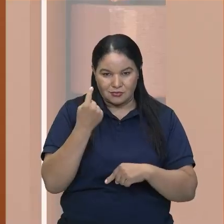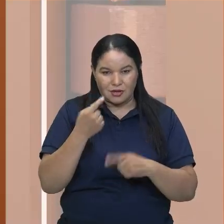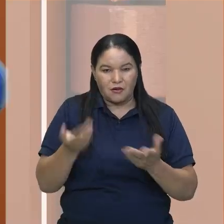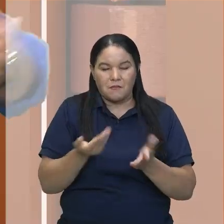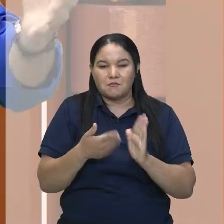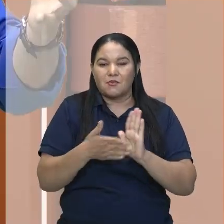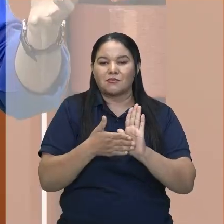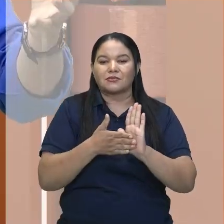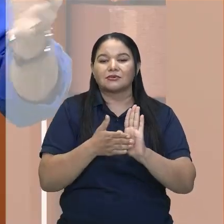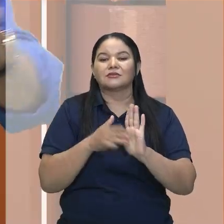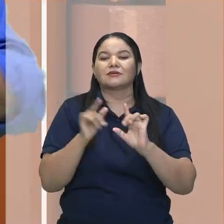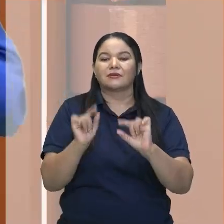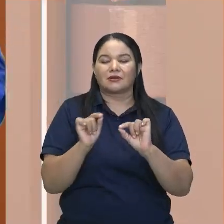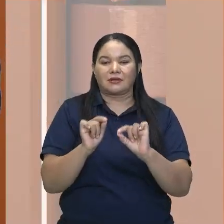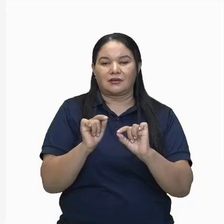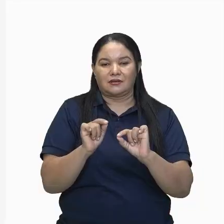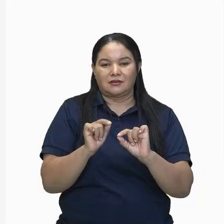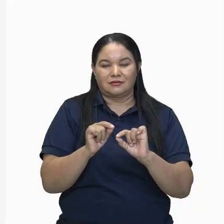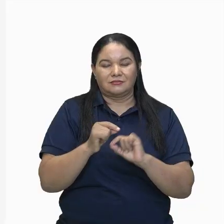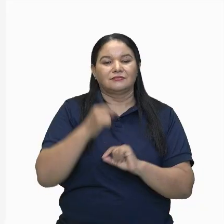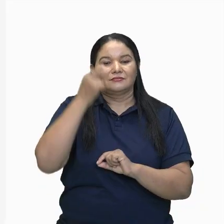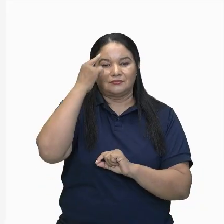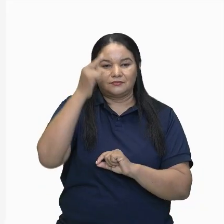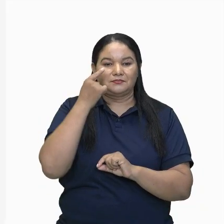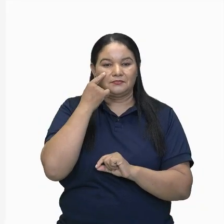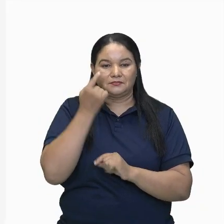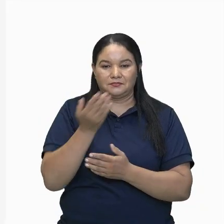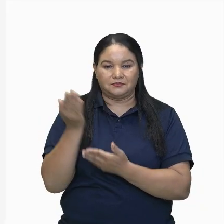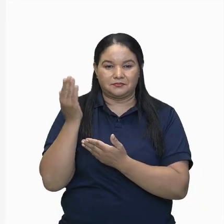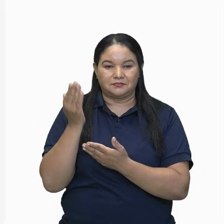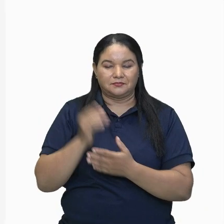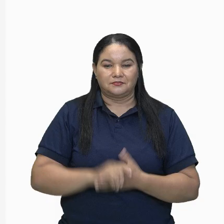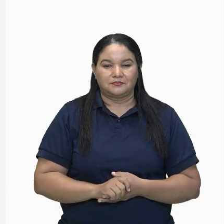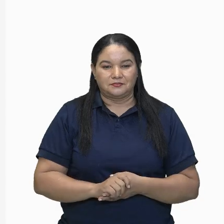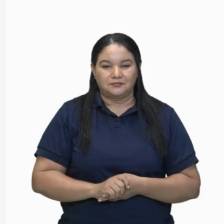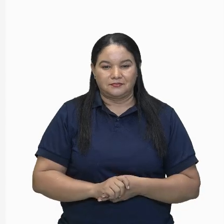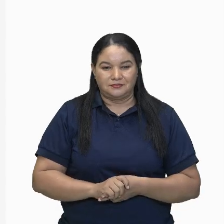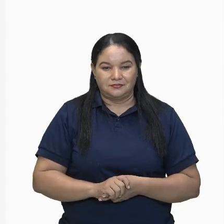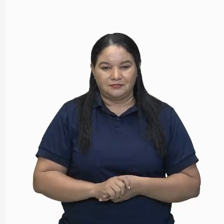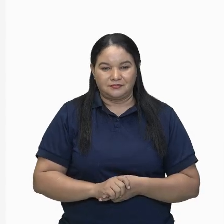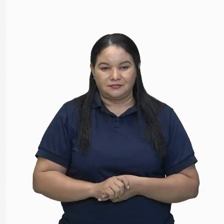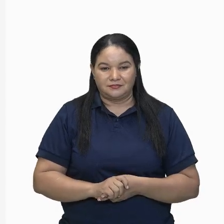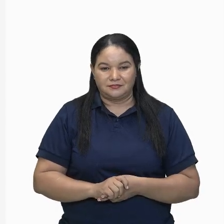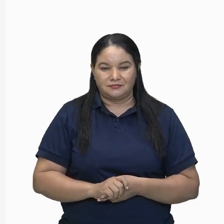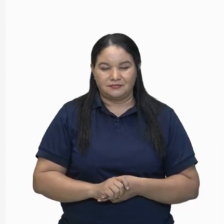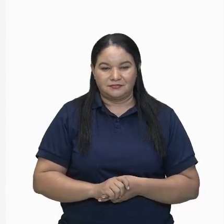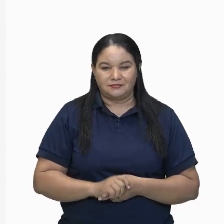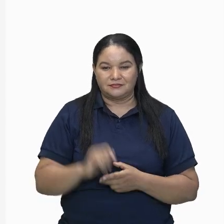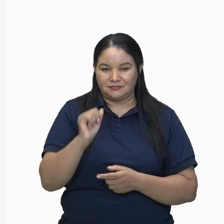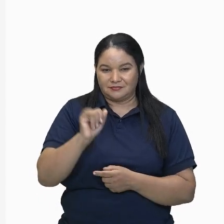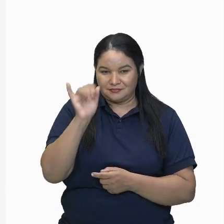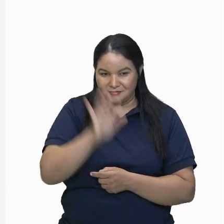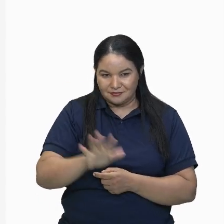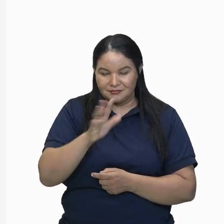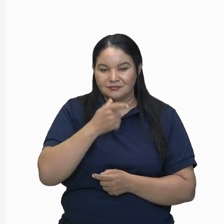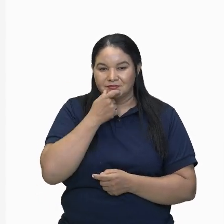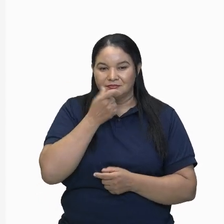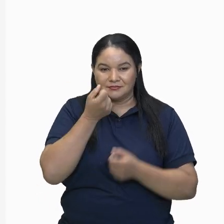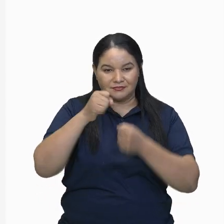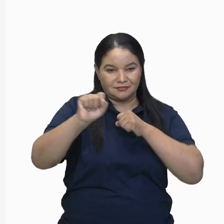dessa superação? A ideia de super-homem. Olha só. Tem a imagem aí do super-homem, não